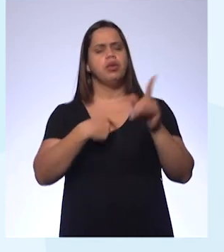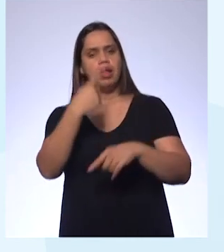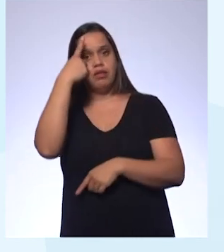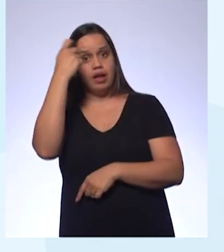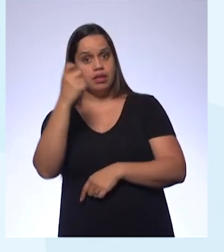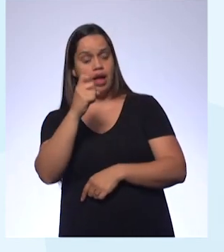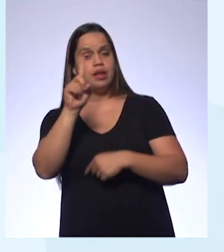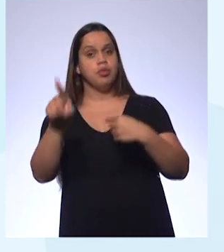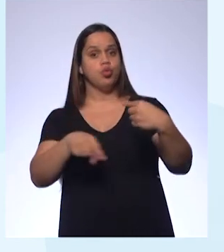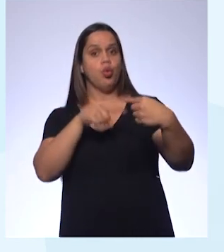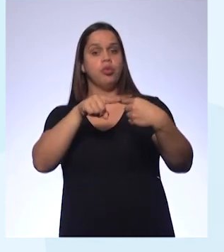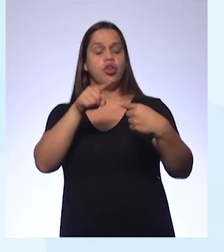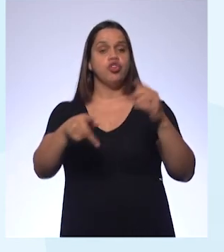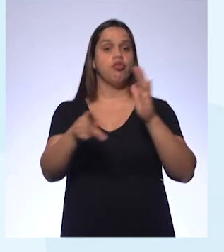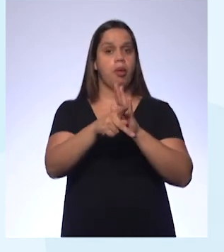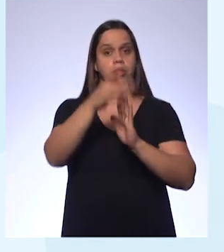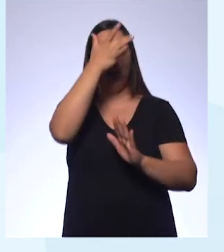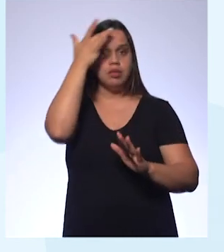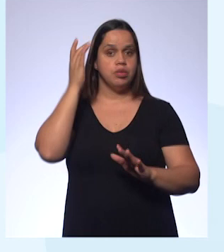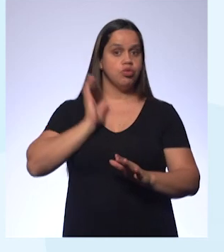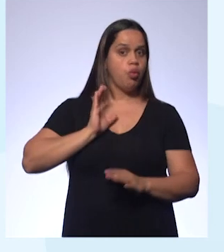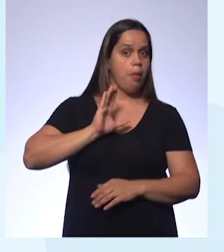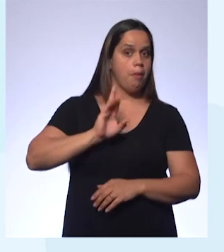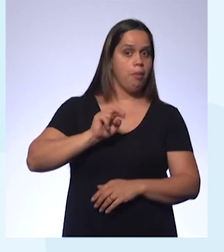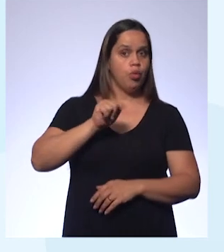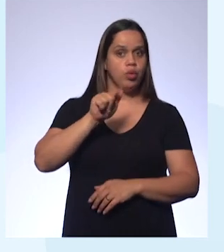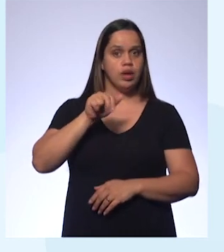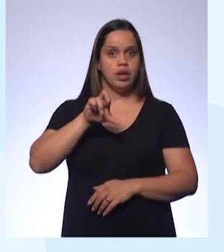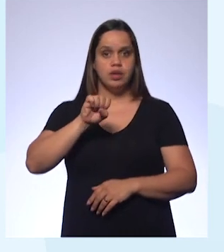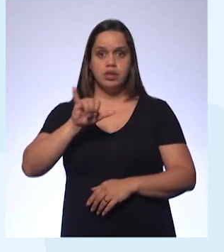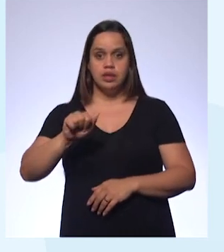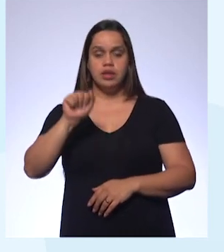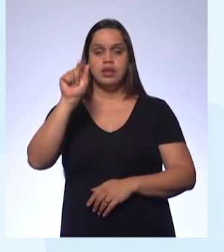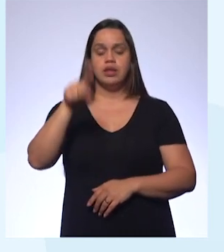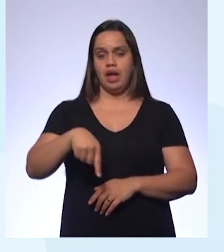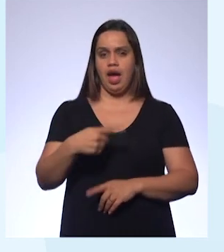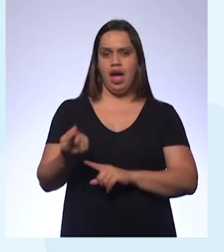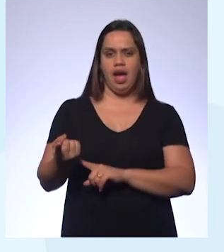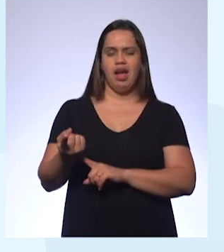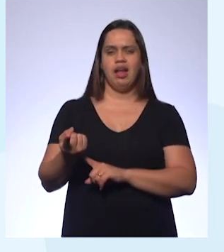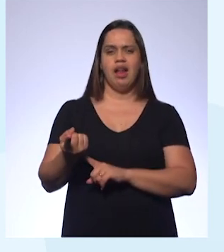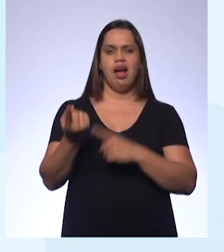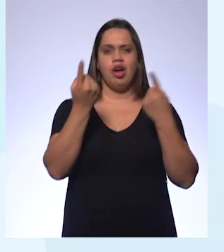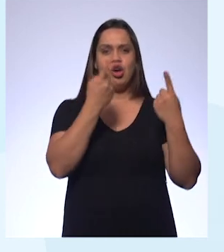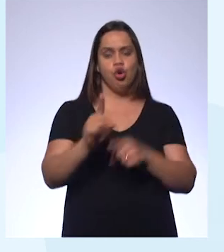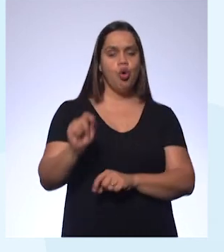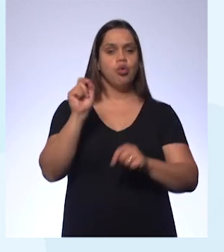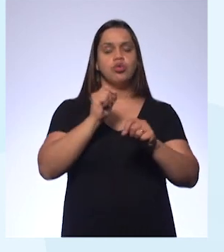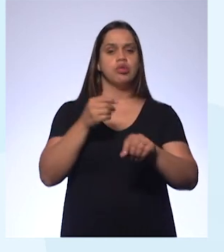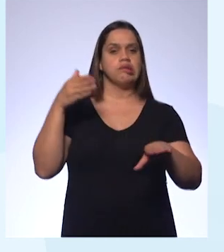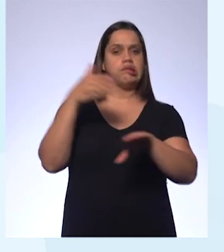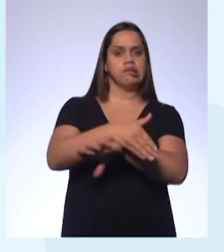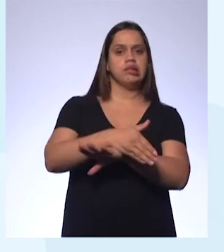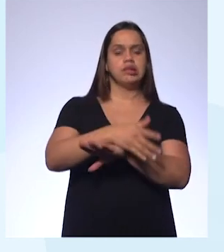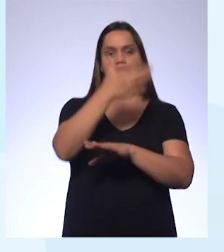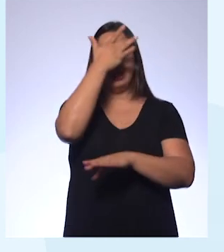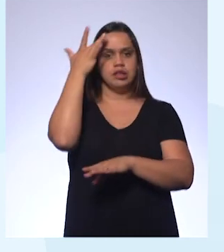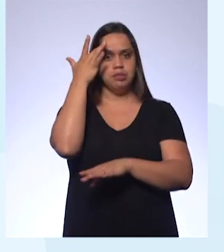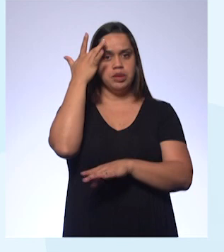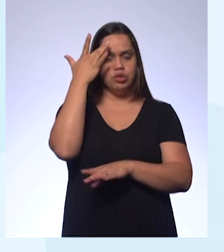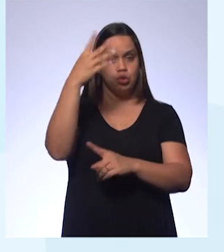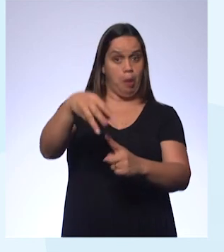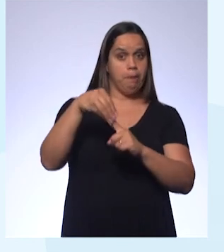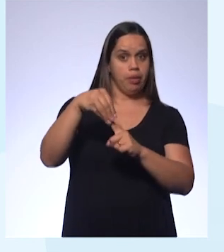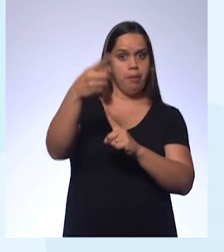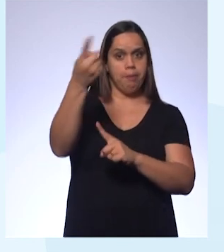os ideais da burguesia, que também eram muito contrários ao intervencionismo dos absolutistas, né? Então,